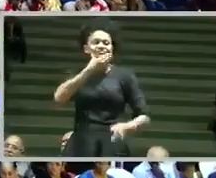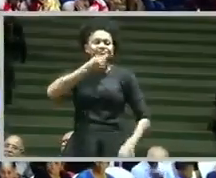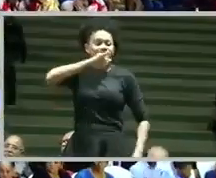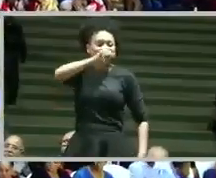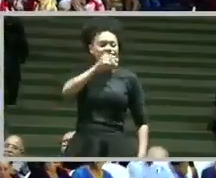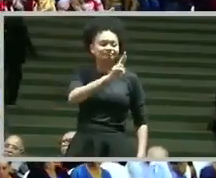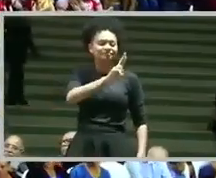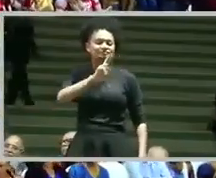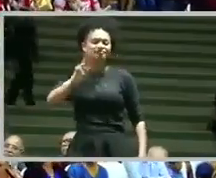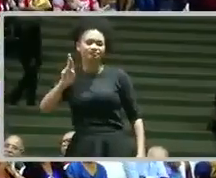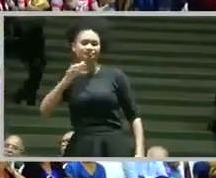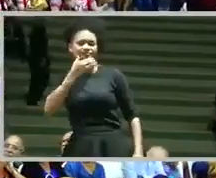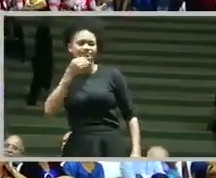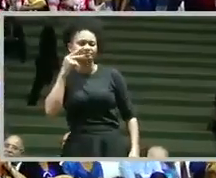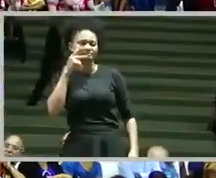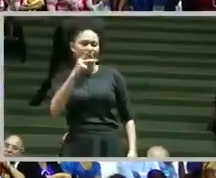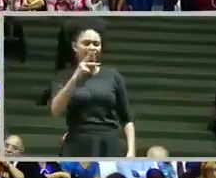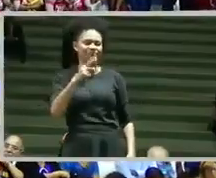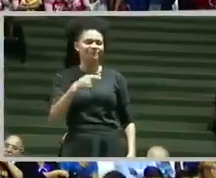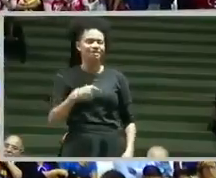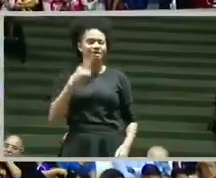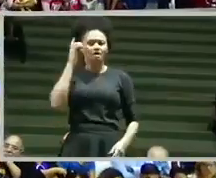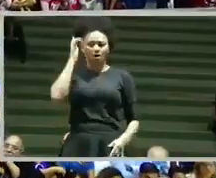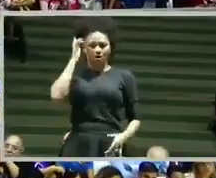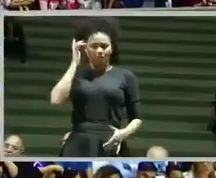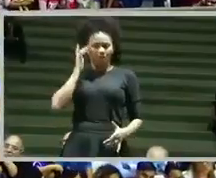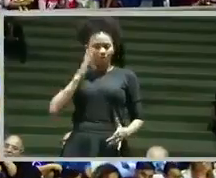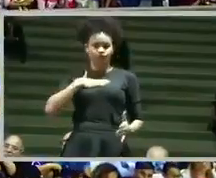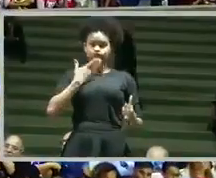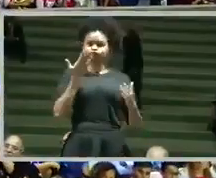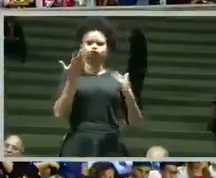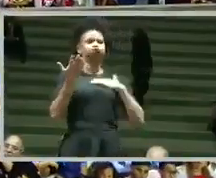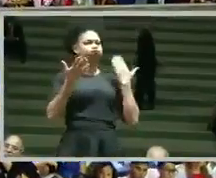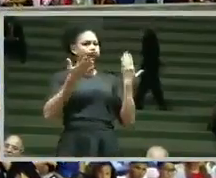profeta. Eu acho isso assustador.